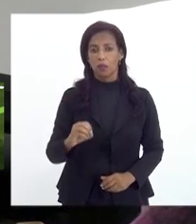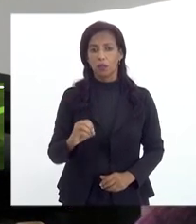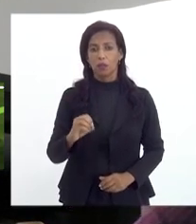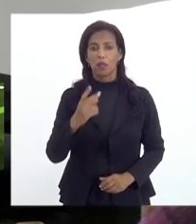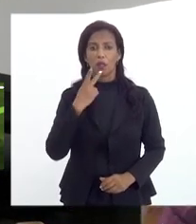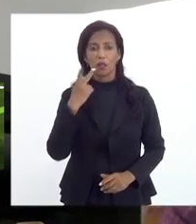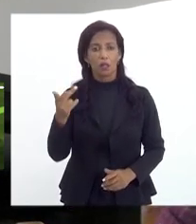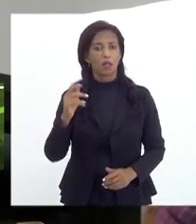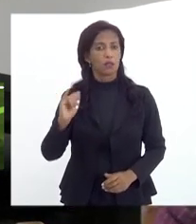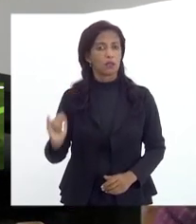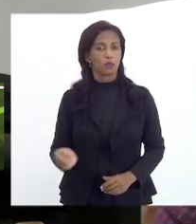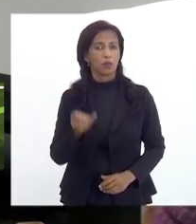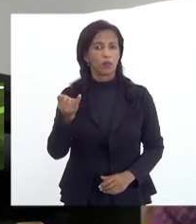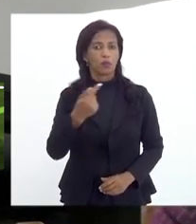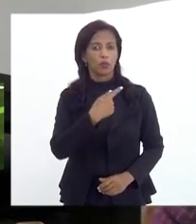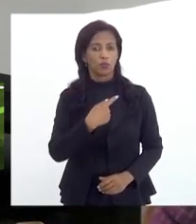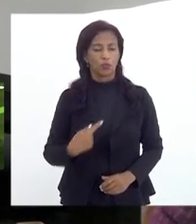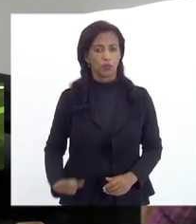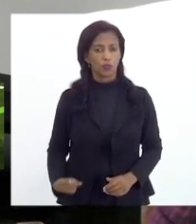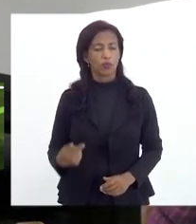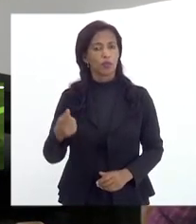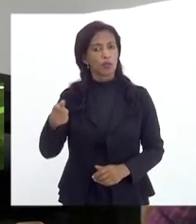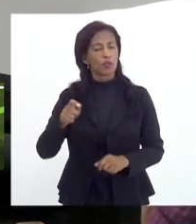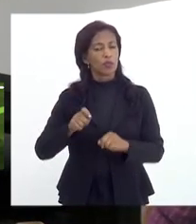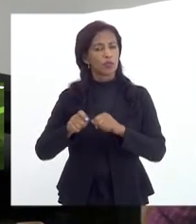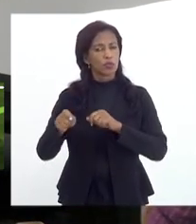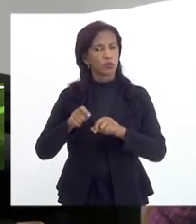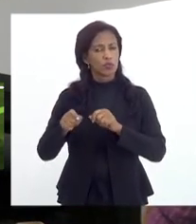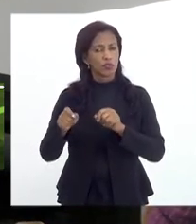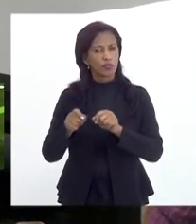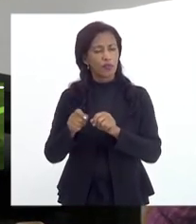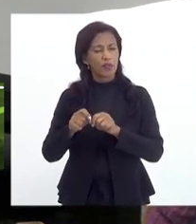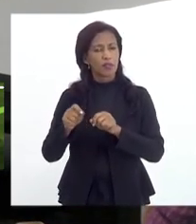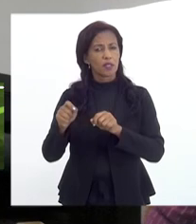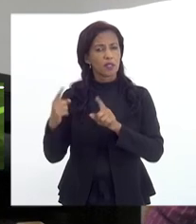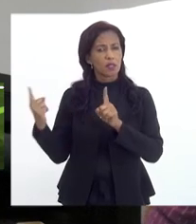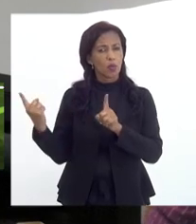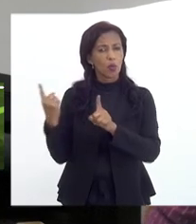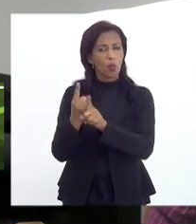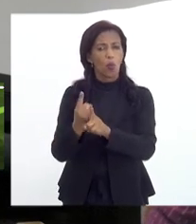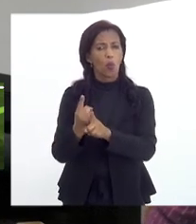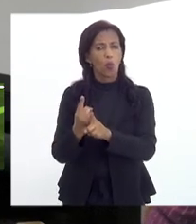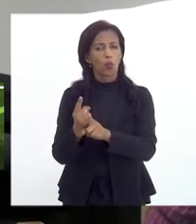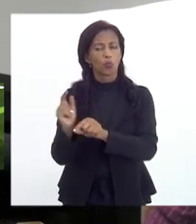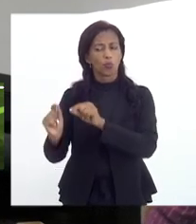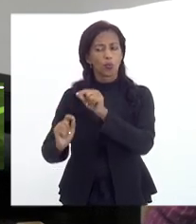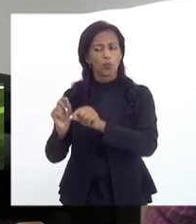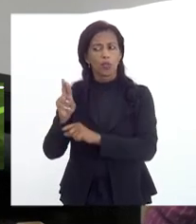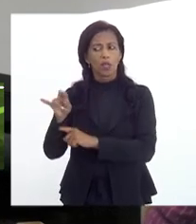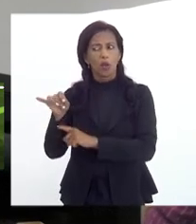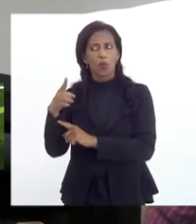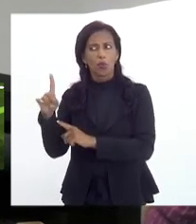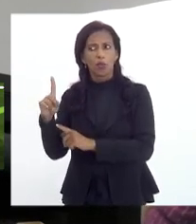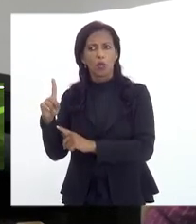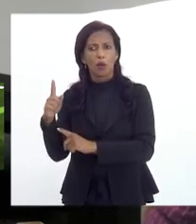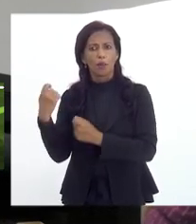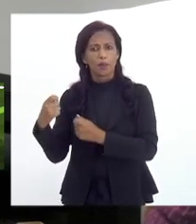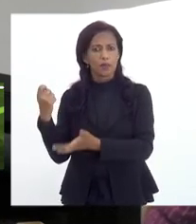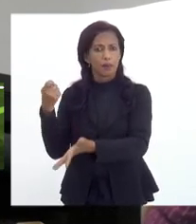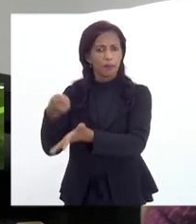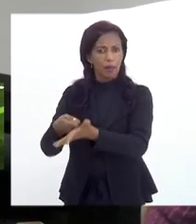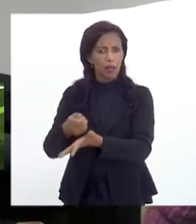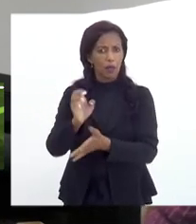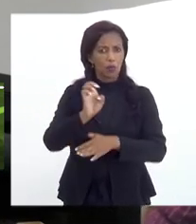dá essa oportunidade Do governo De fazer esse Encontro de contas Entre o que a União Deve ao